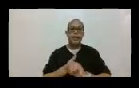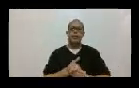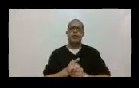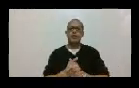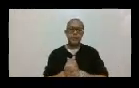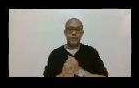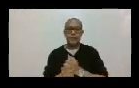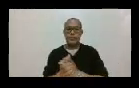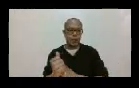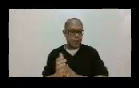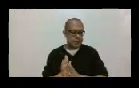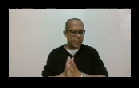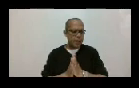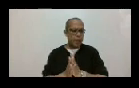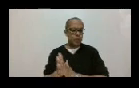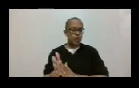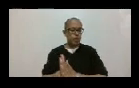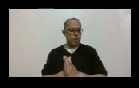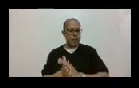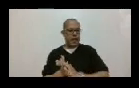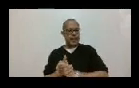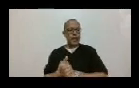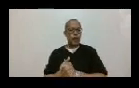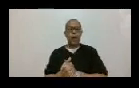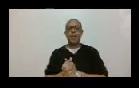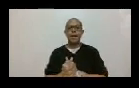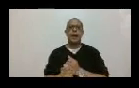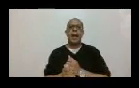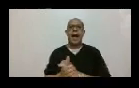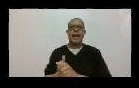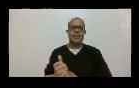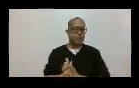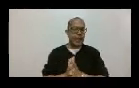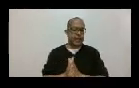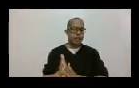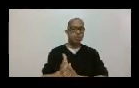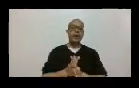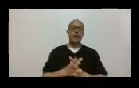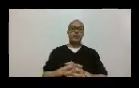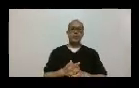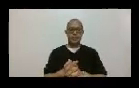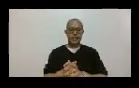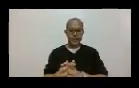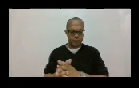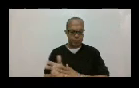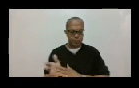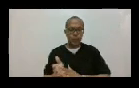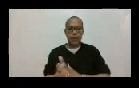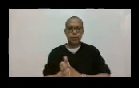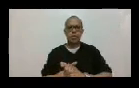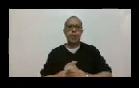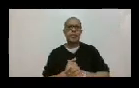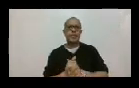luciano geografia e hoje vamos estar dando sequência ao estudo da europa aspectos humanos mais